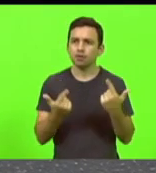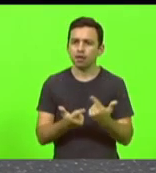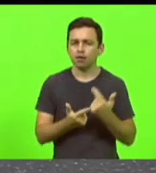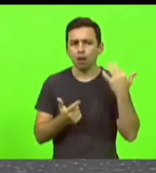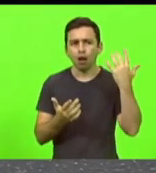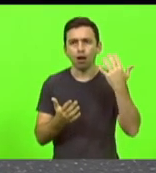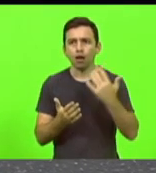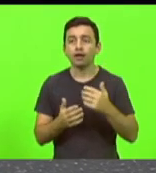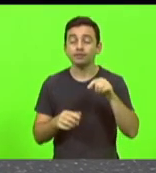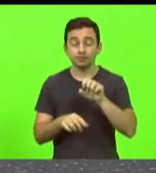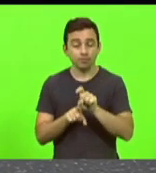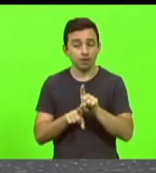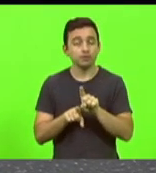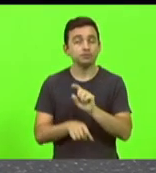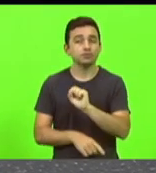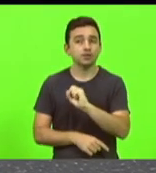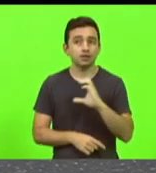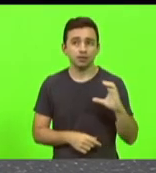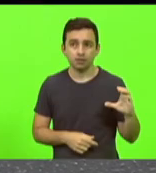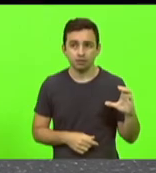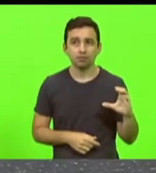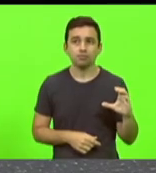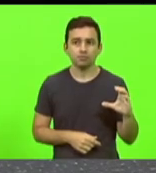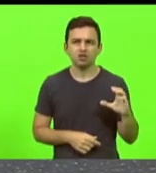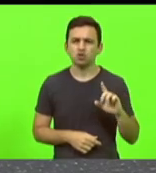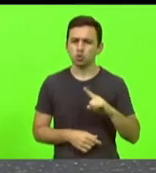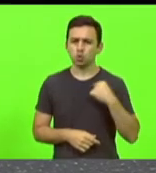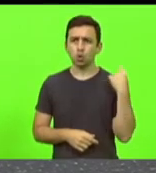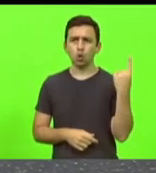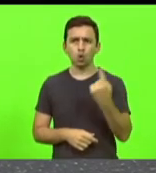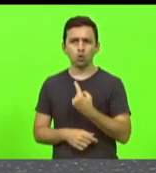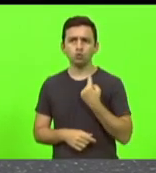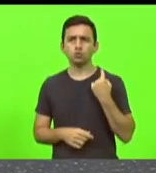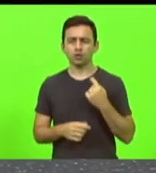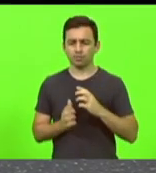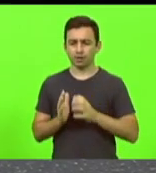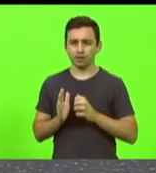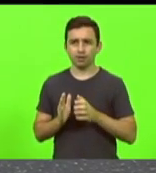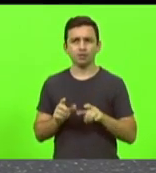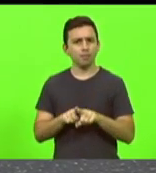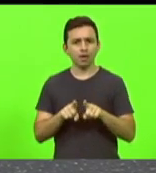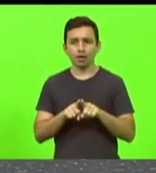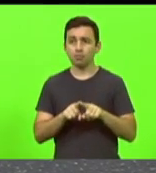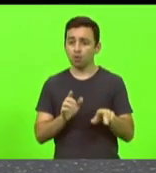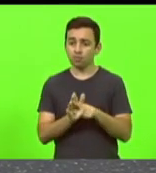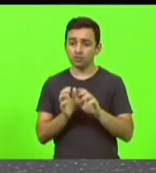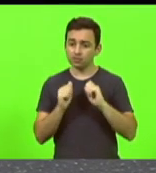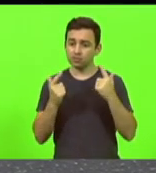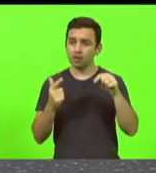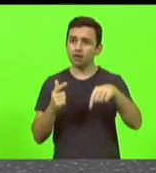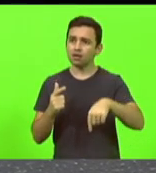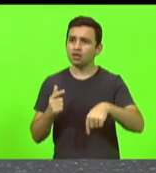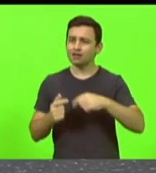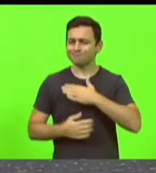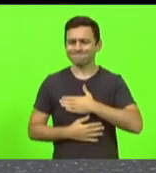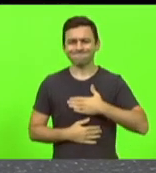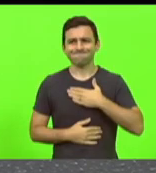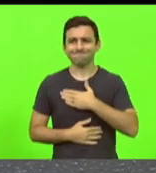em Santa Catarina. Todos nós, não apenas a bancada, mas todos nós, essa casa se sente